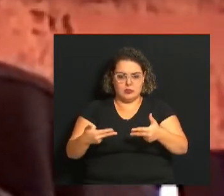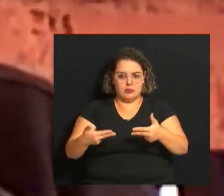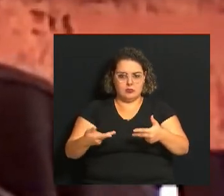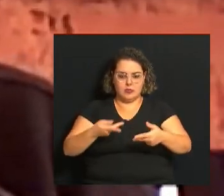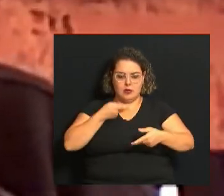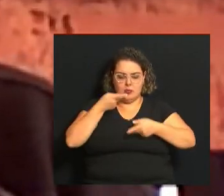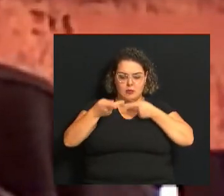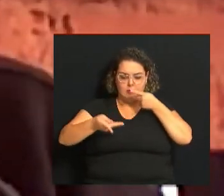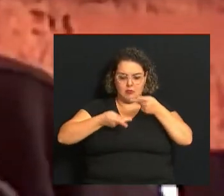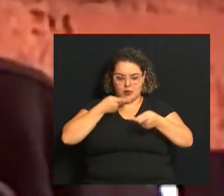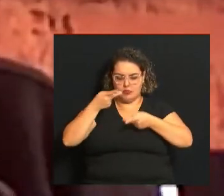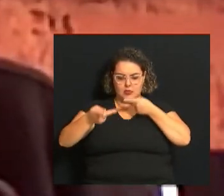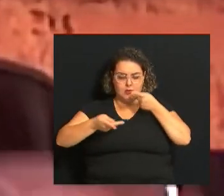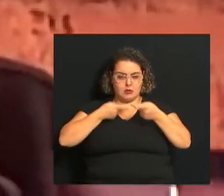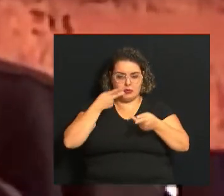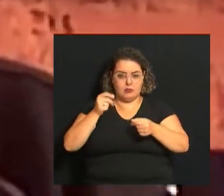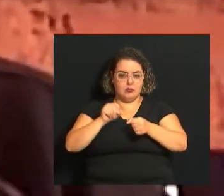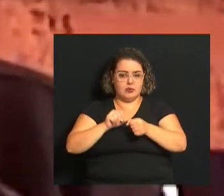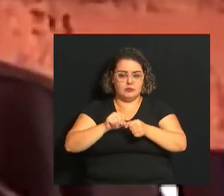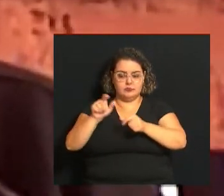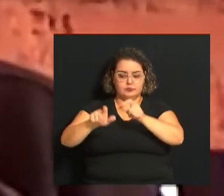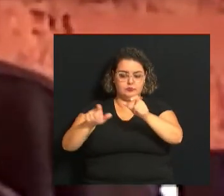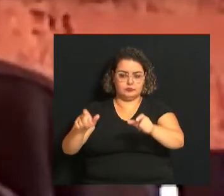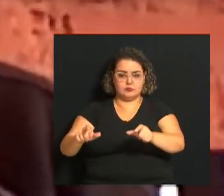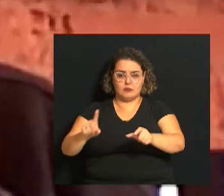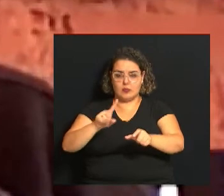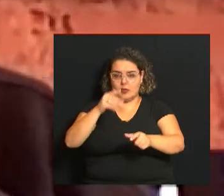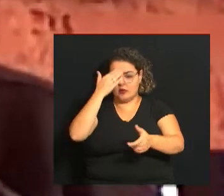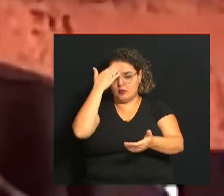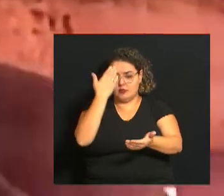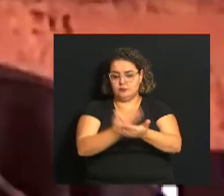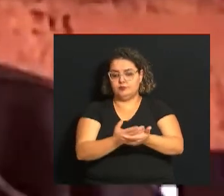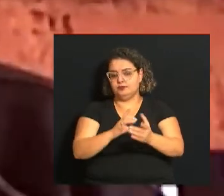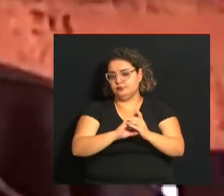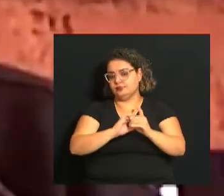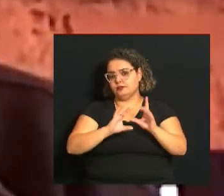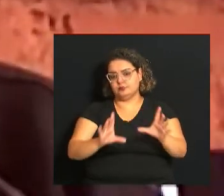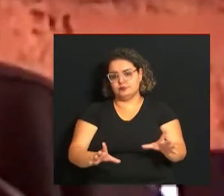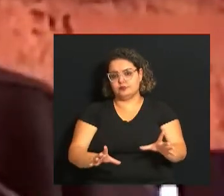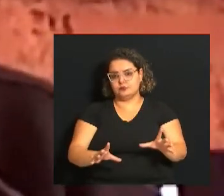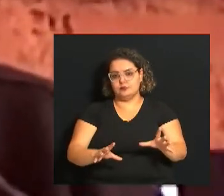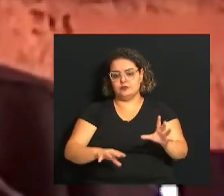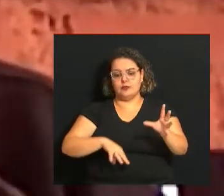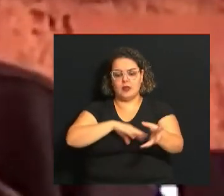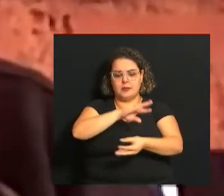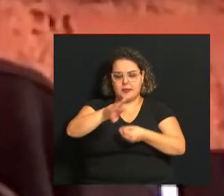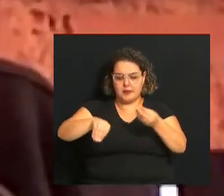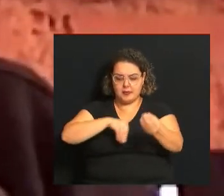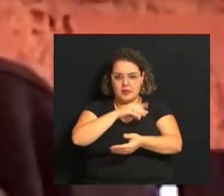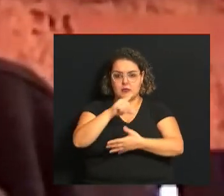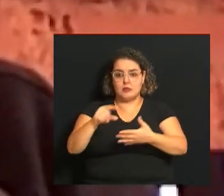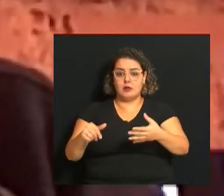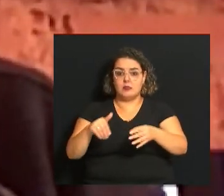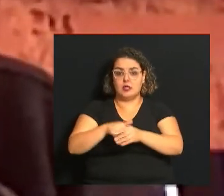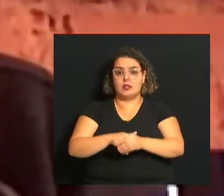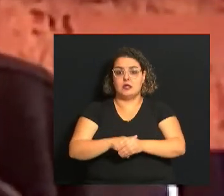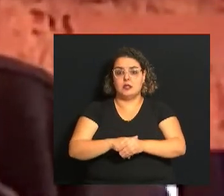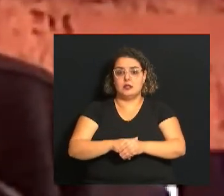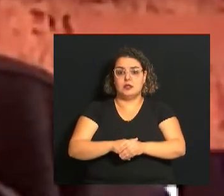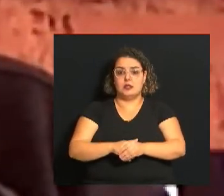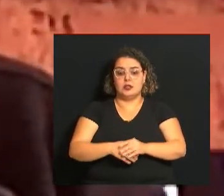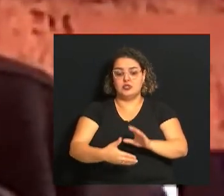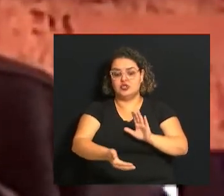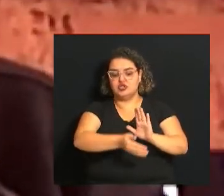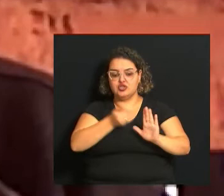discurso para fazer as pessoas desacreditarem da democracia, para tumultuar a eleição, para tirar o direito alheio. Então, o limite